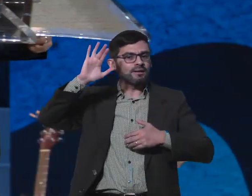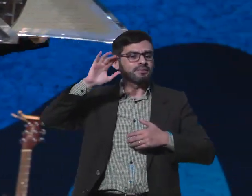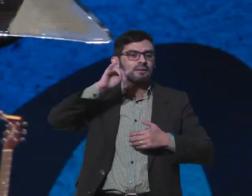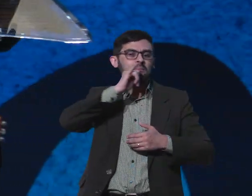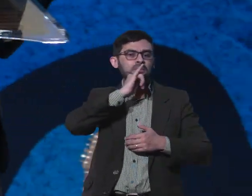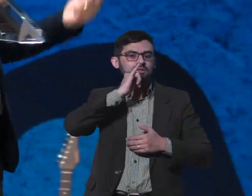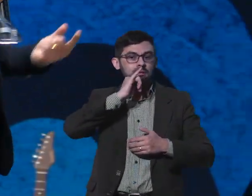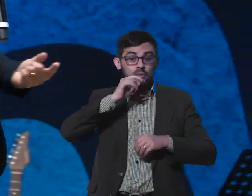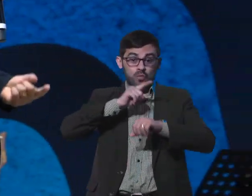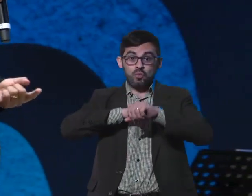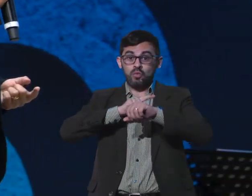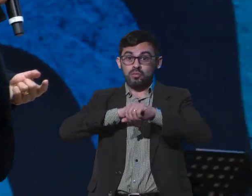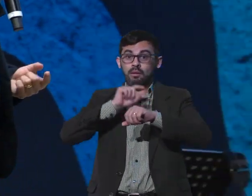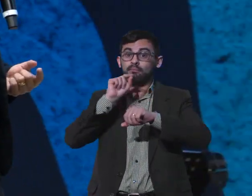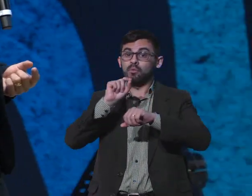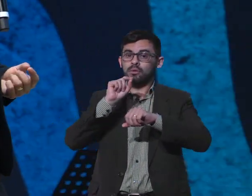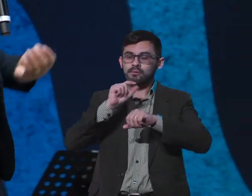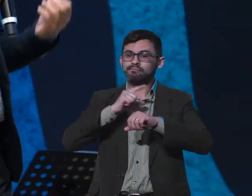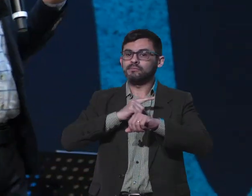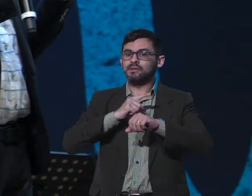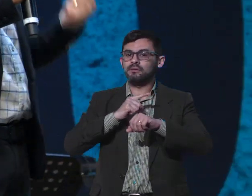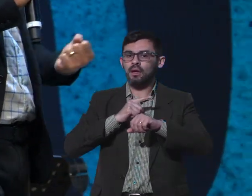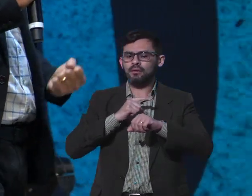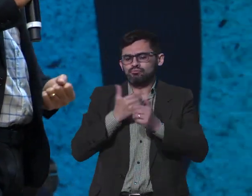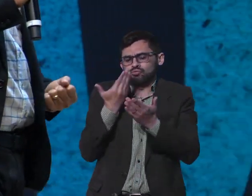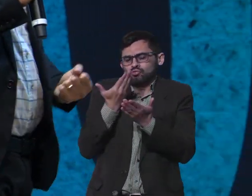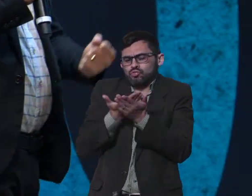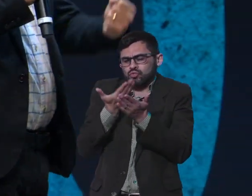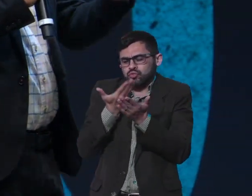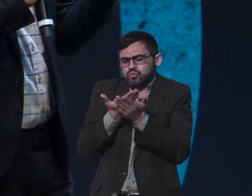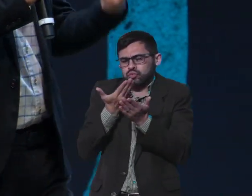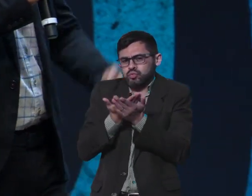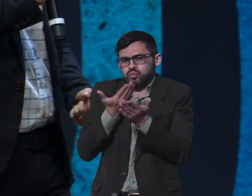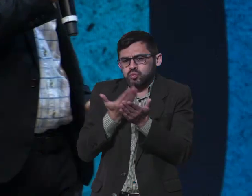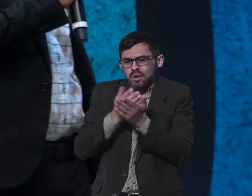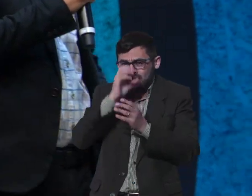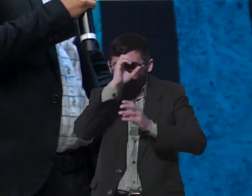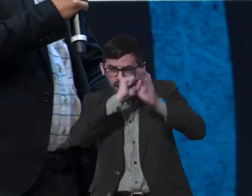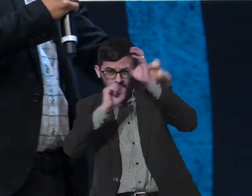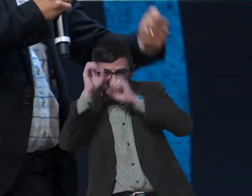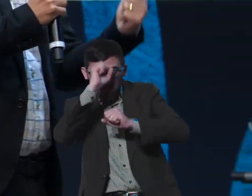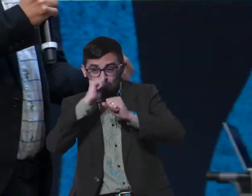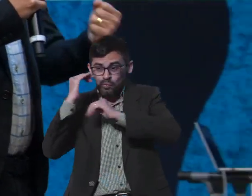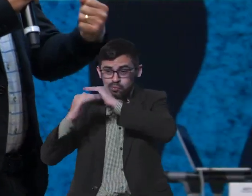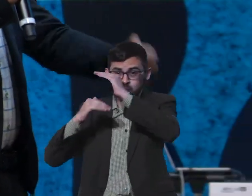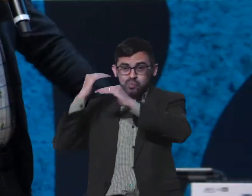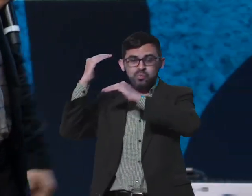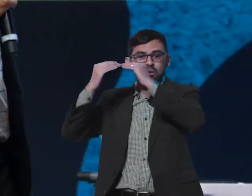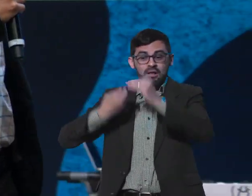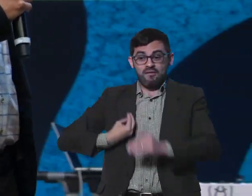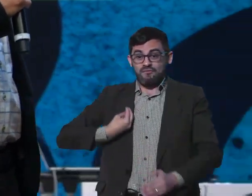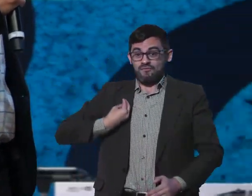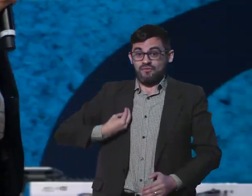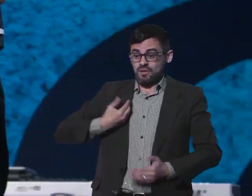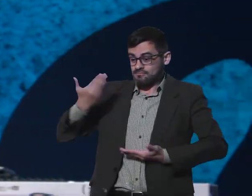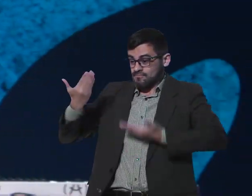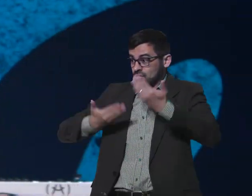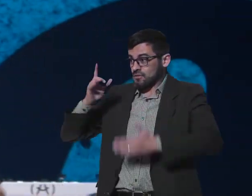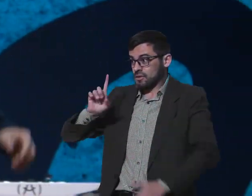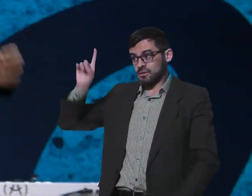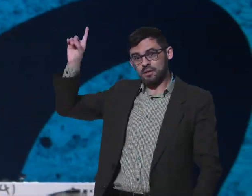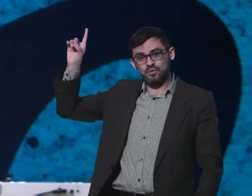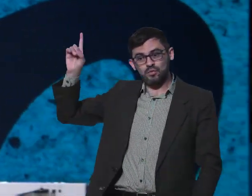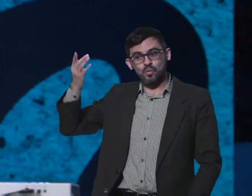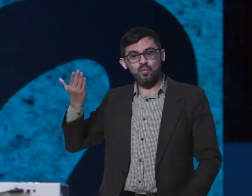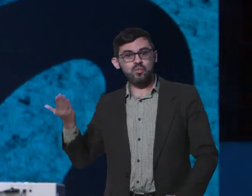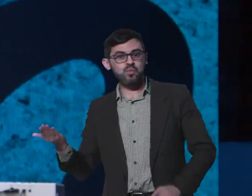você investiu estudando, aprendendo, vivendo para Deus, e o